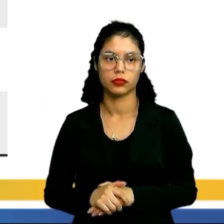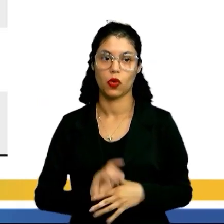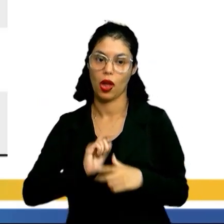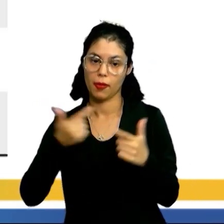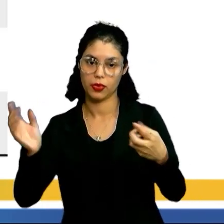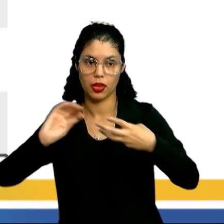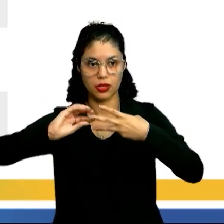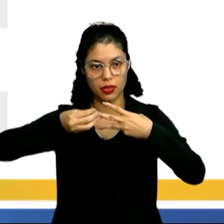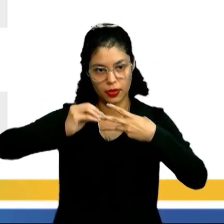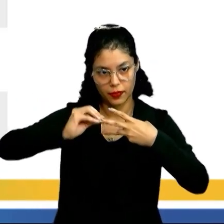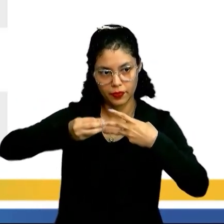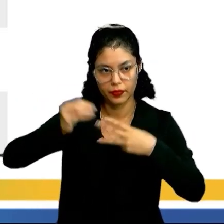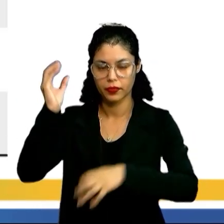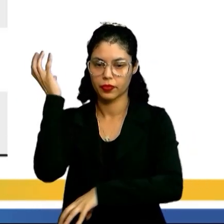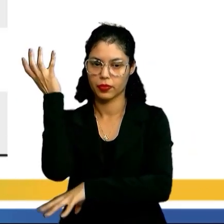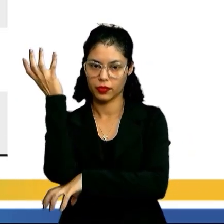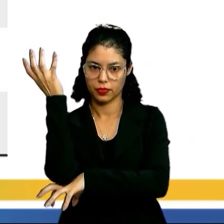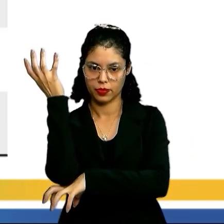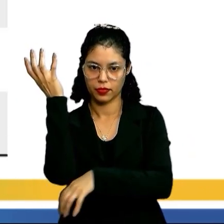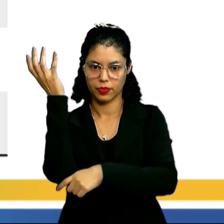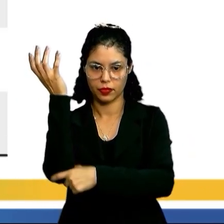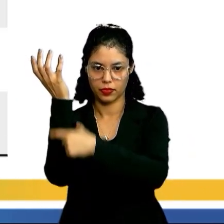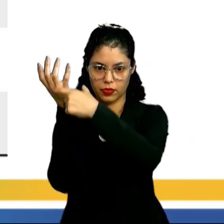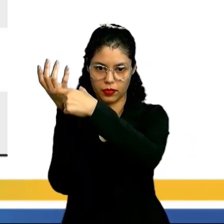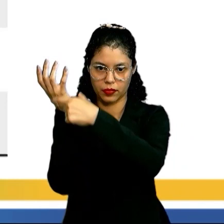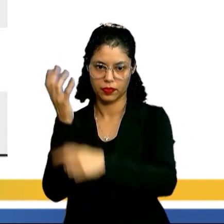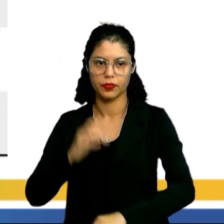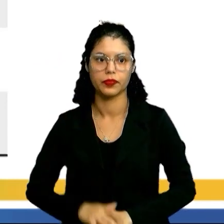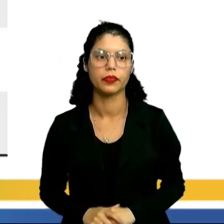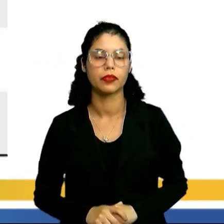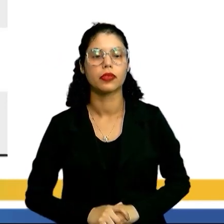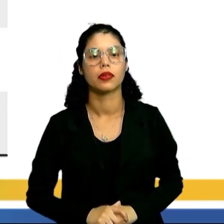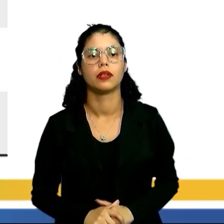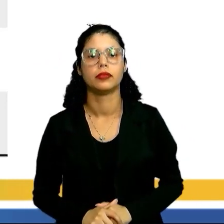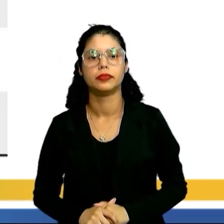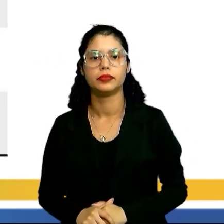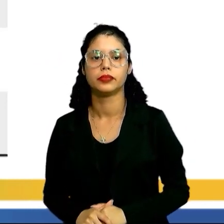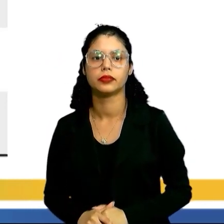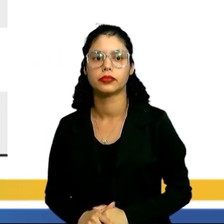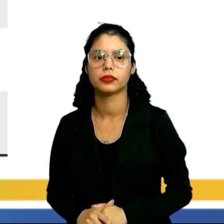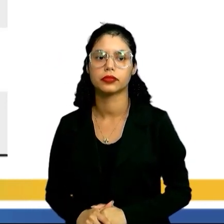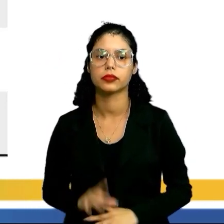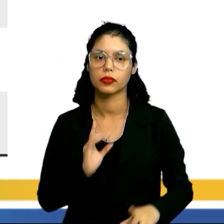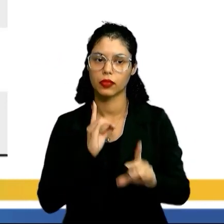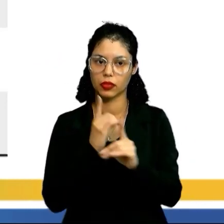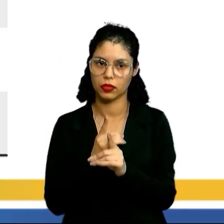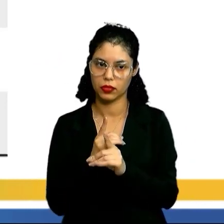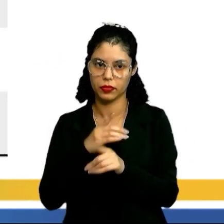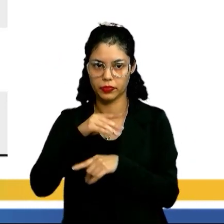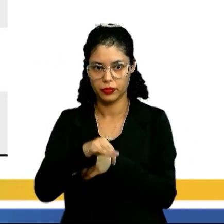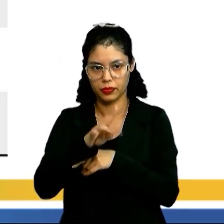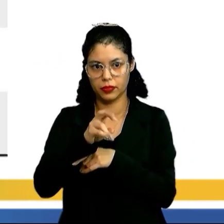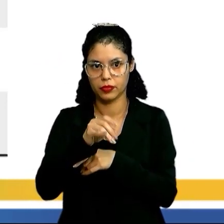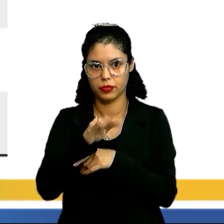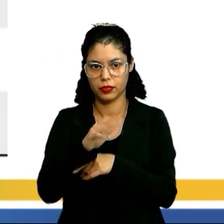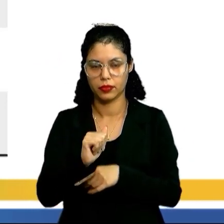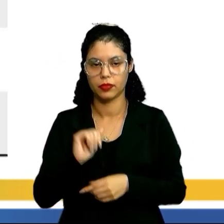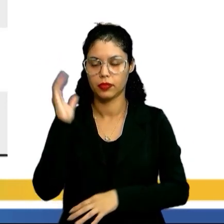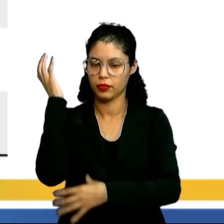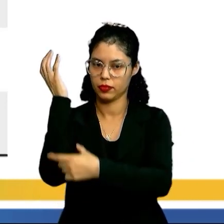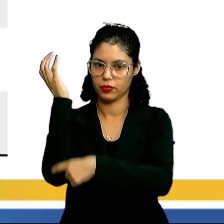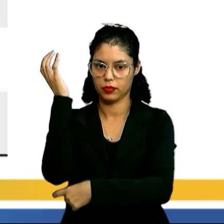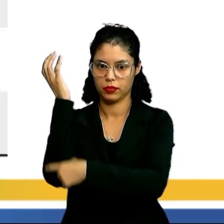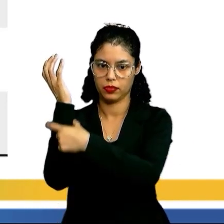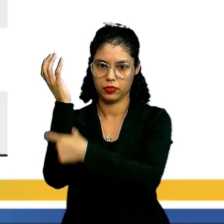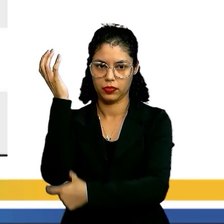é o que? Alongamento celular do caule e da raiz, tá? Ela é encontrada nos meristemas do